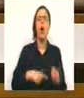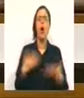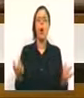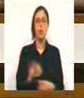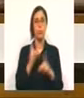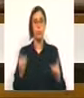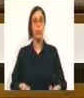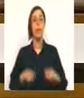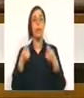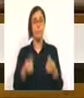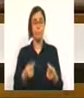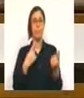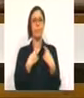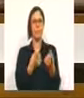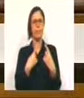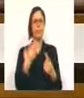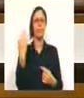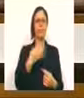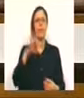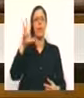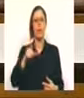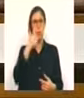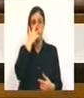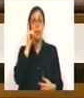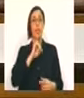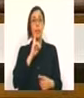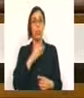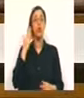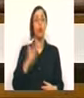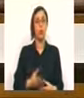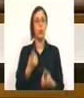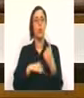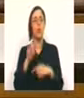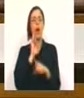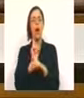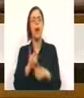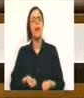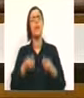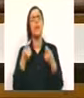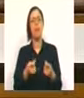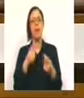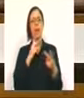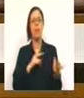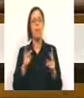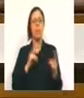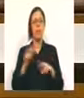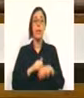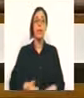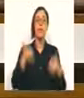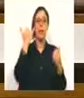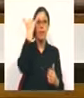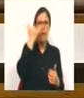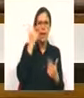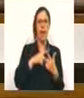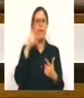estes investimentos nos transportes do Porto e Lisboa são importantes e mais justos do que aqueles investimentos na mobilidade em cidades como